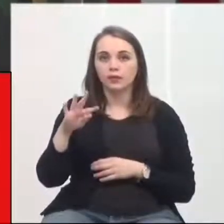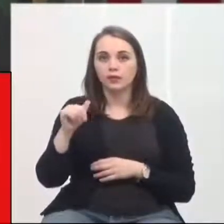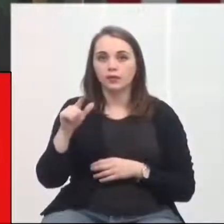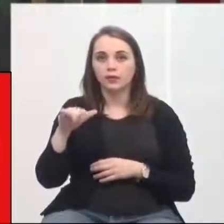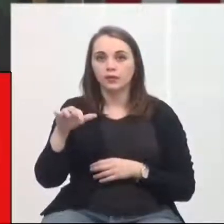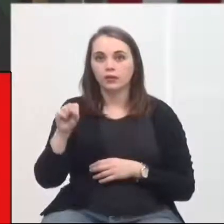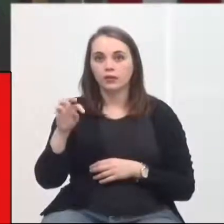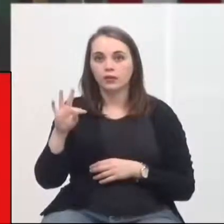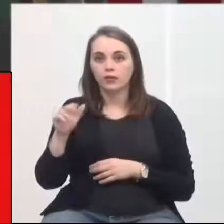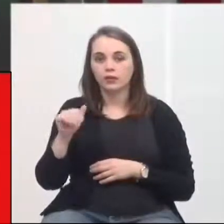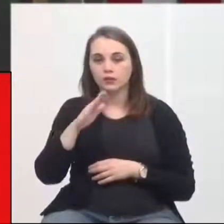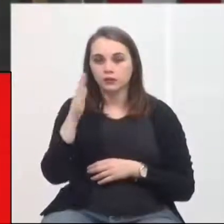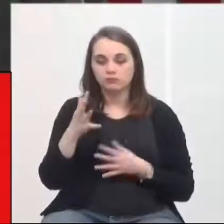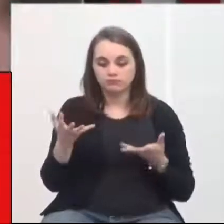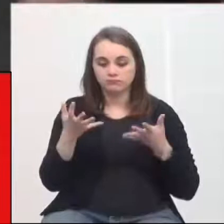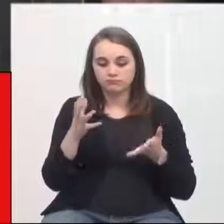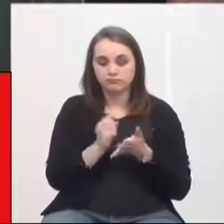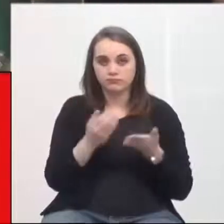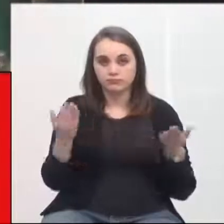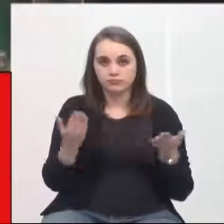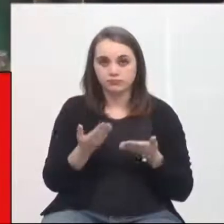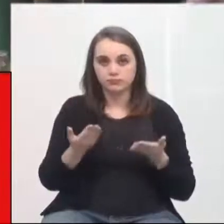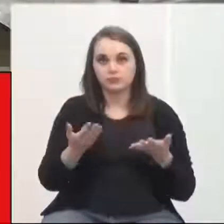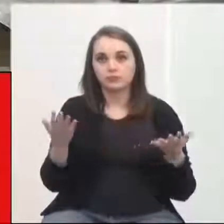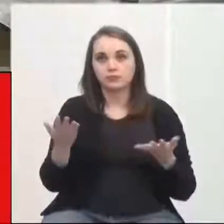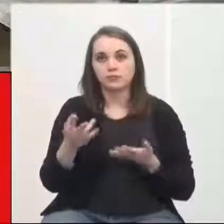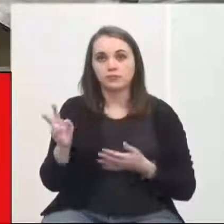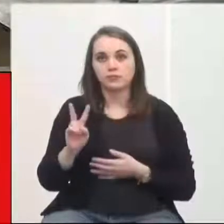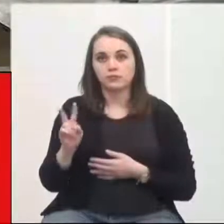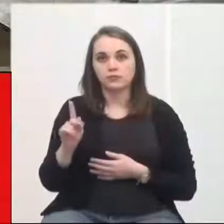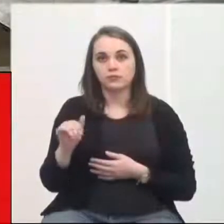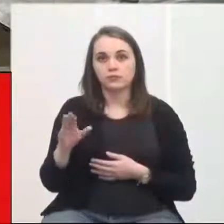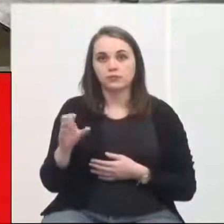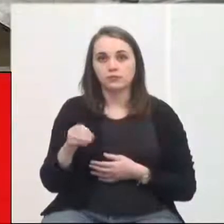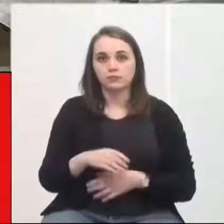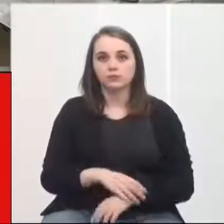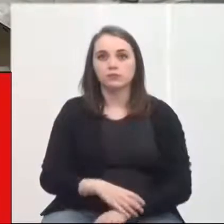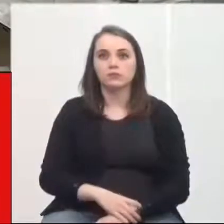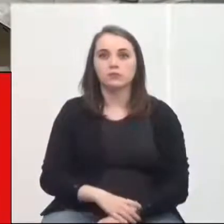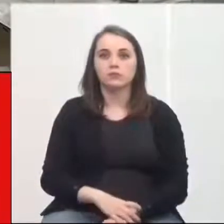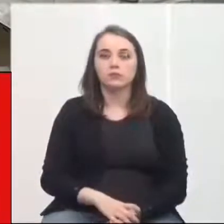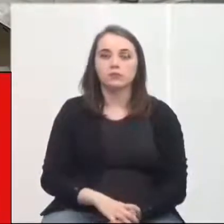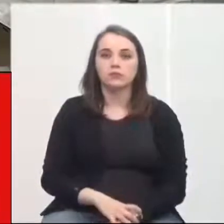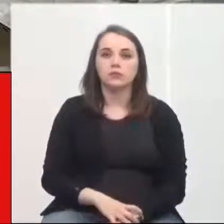aqui esse registro. Obrigada, presidente. Muito bem, com a palavra do Paulo Ferraris.